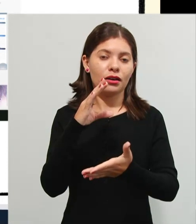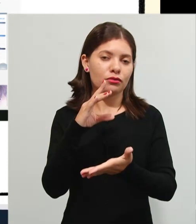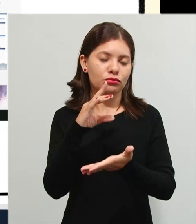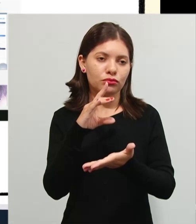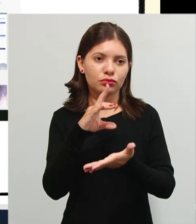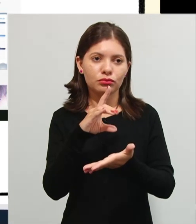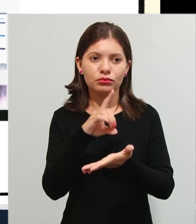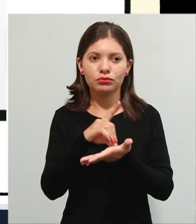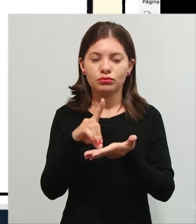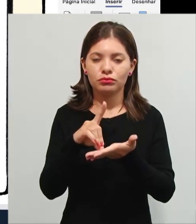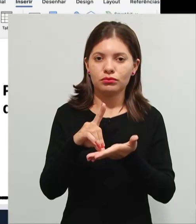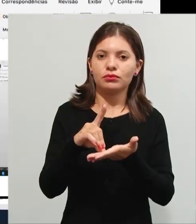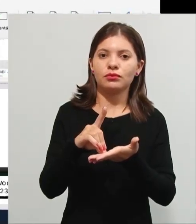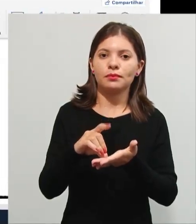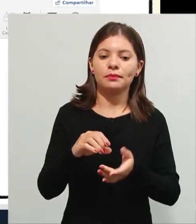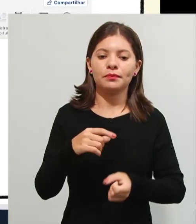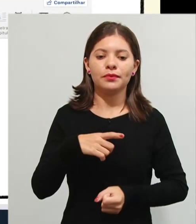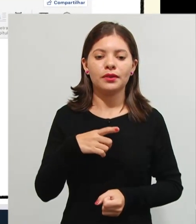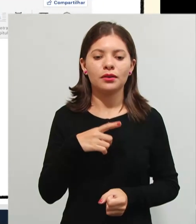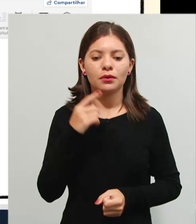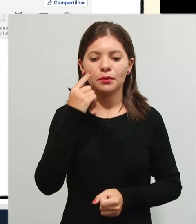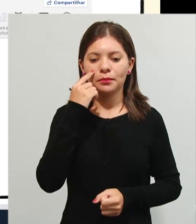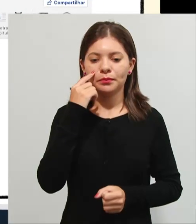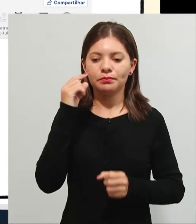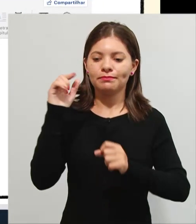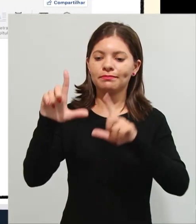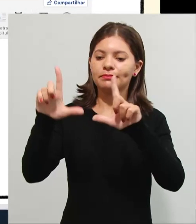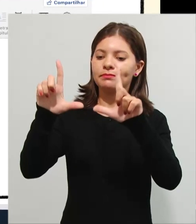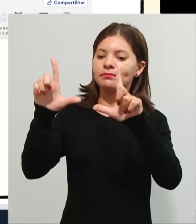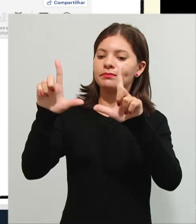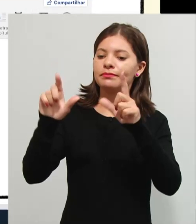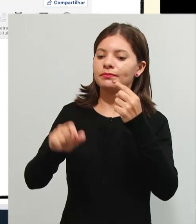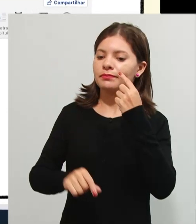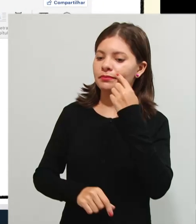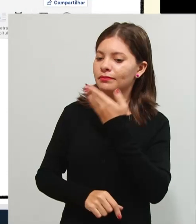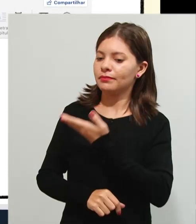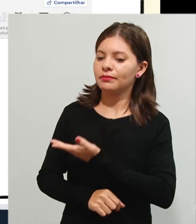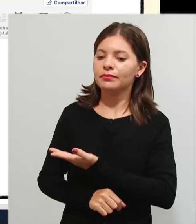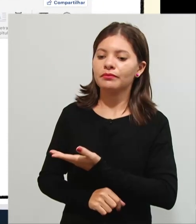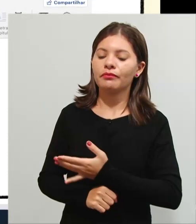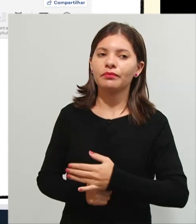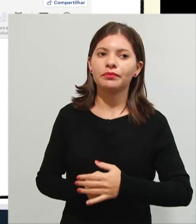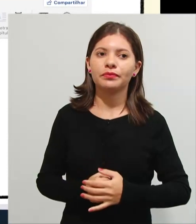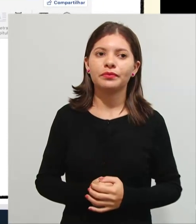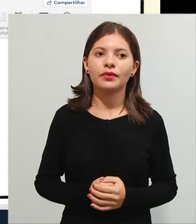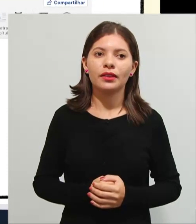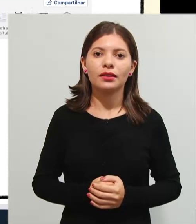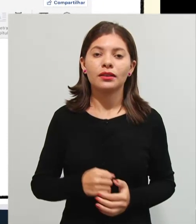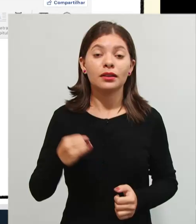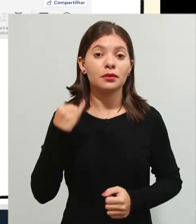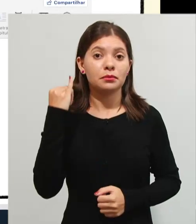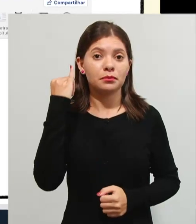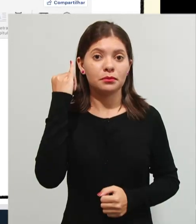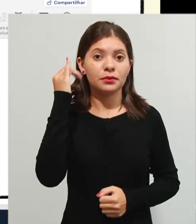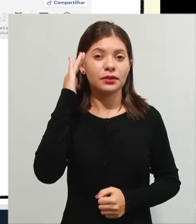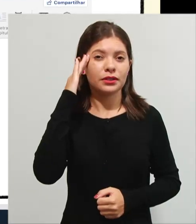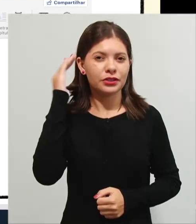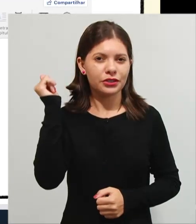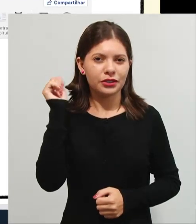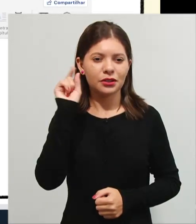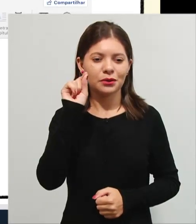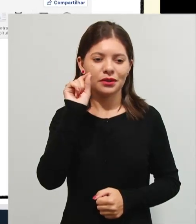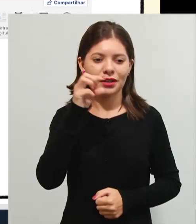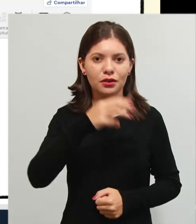que facilita bastante o nosso trabalho. Quando você cria um documento, a gente vai ter